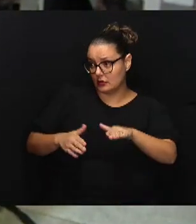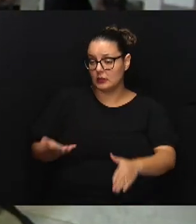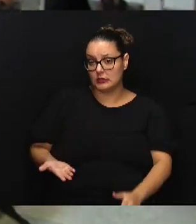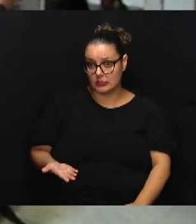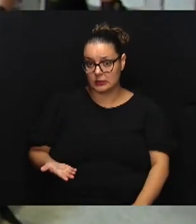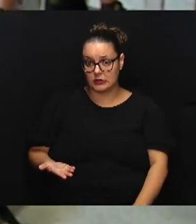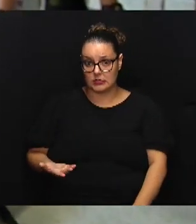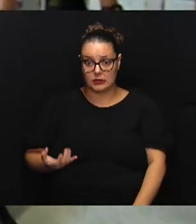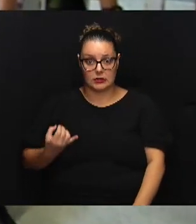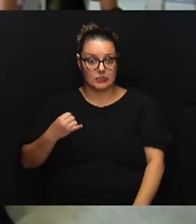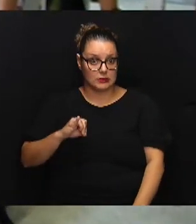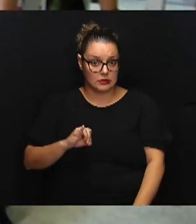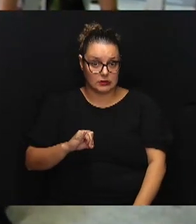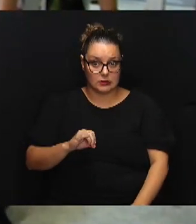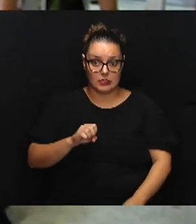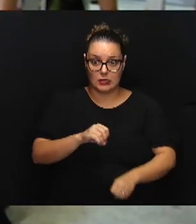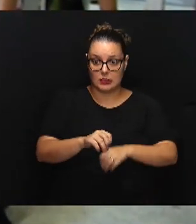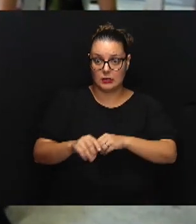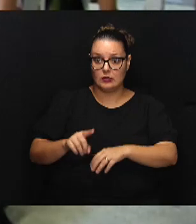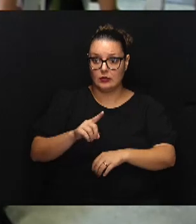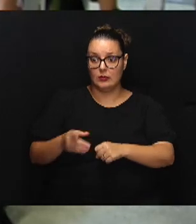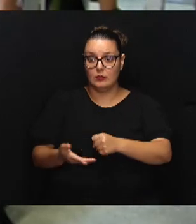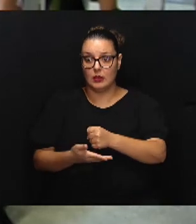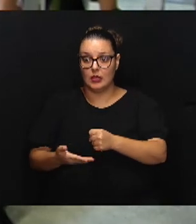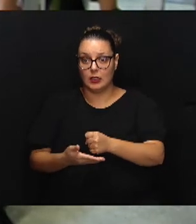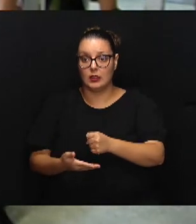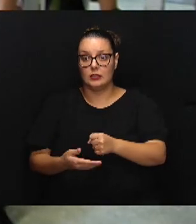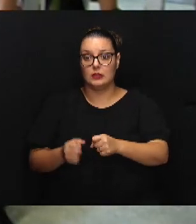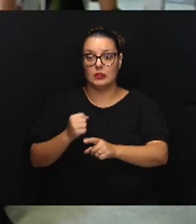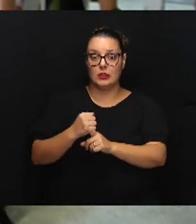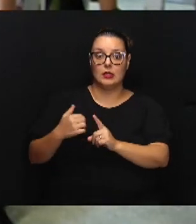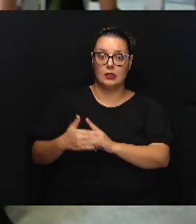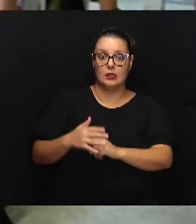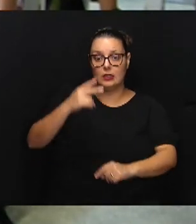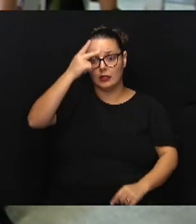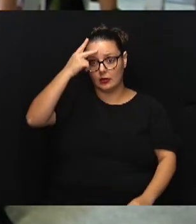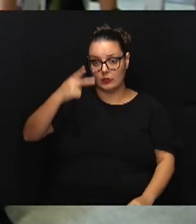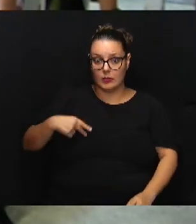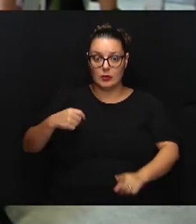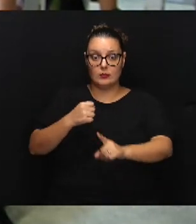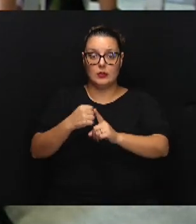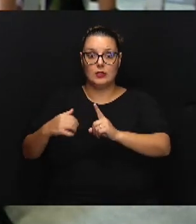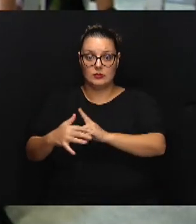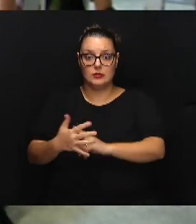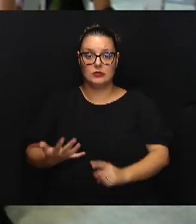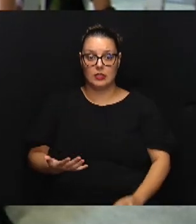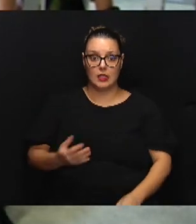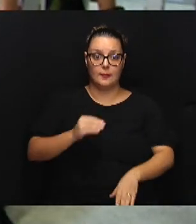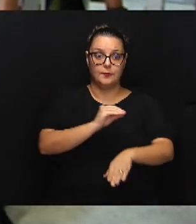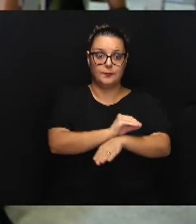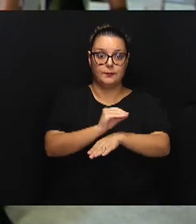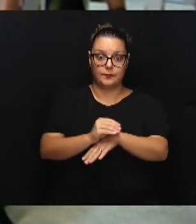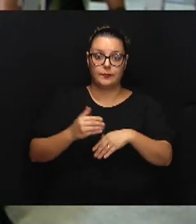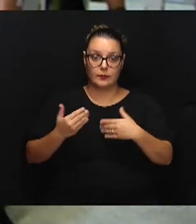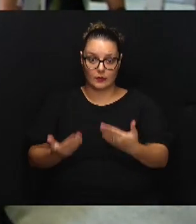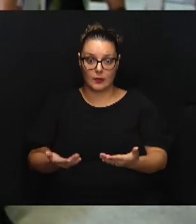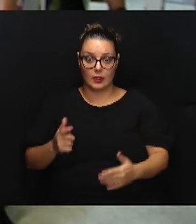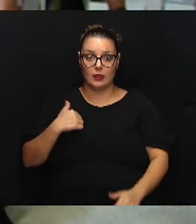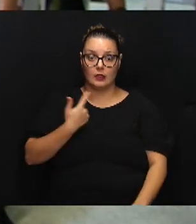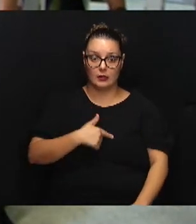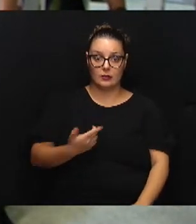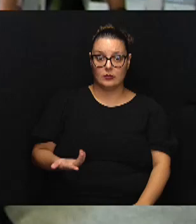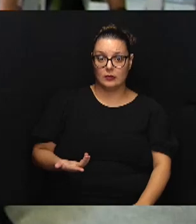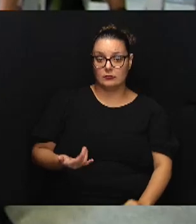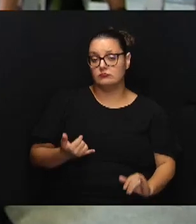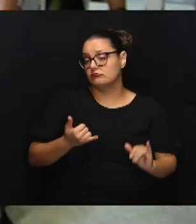não for considerada um pilar da sociedade, onde a própria sociedade cuida disso, a gente vai ficar à mercê